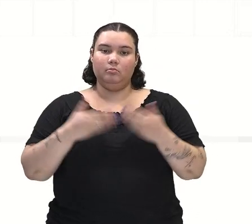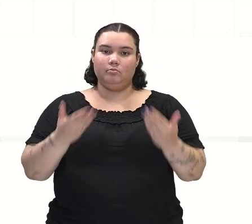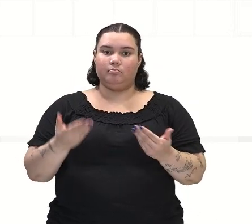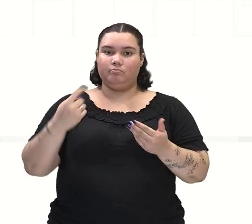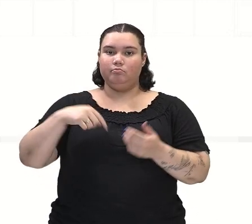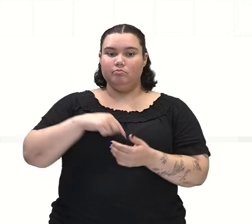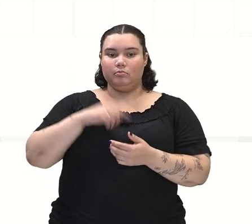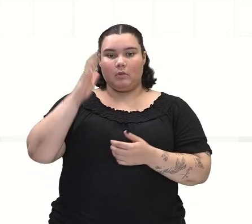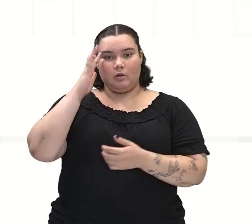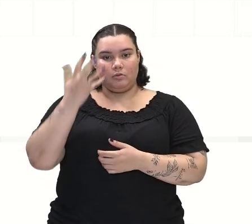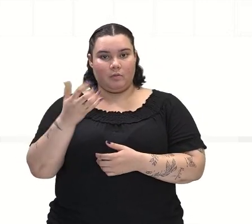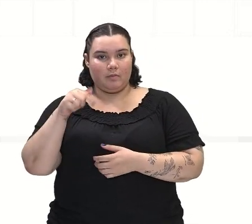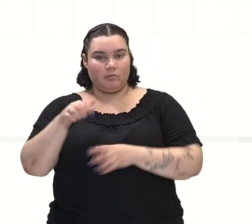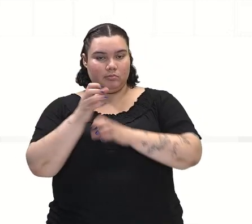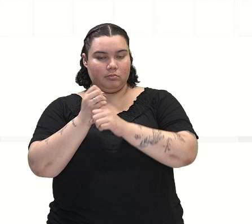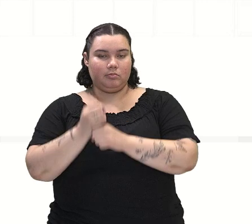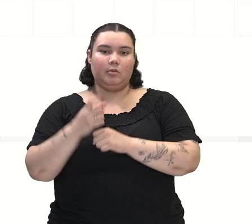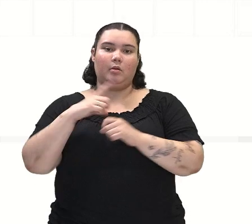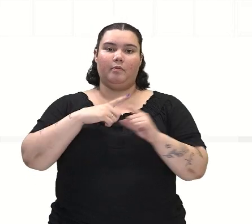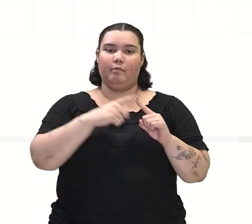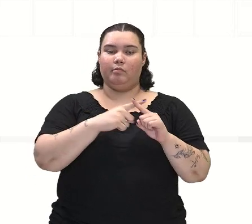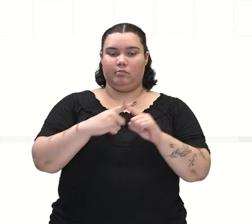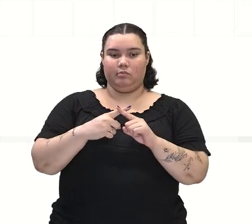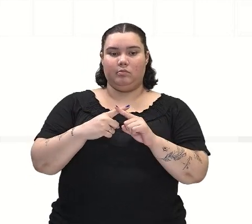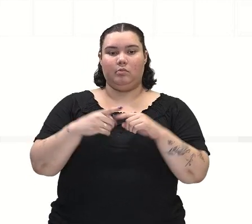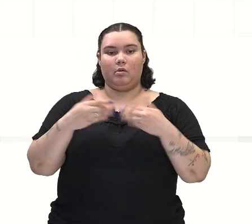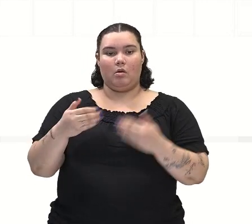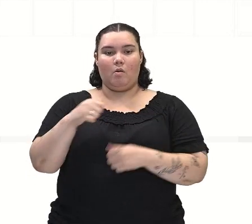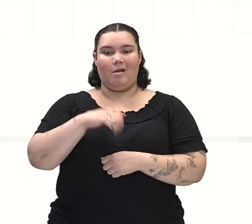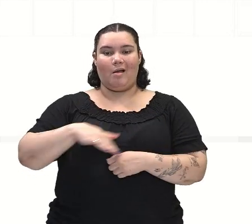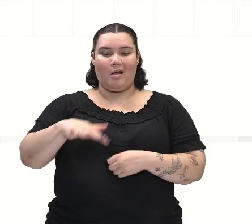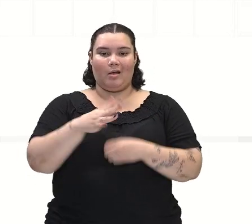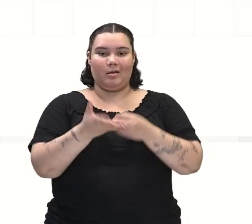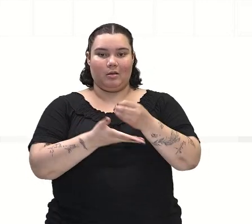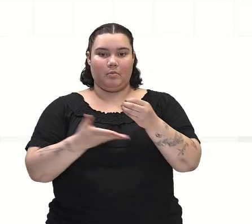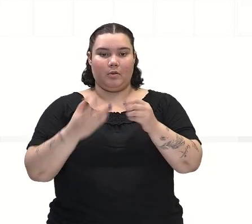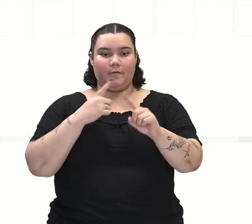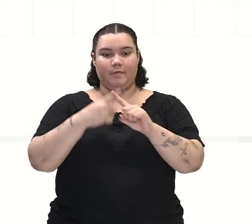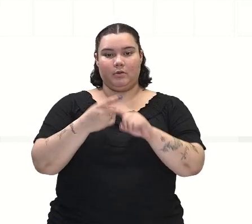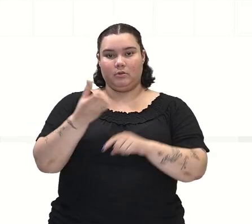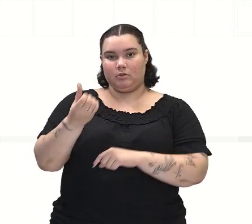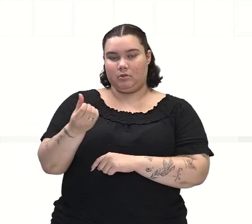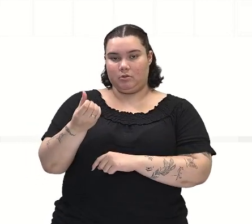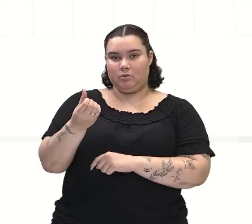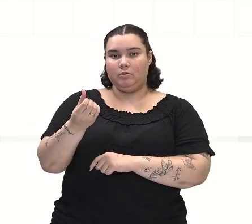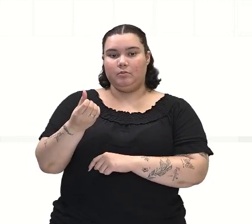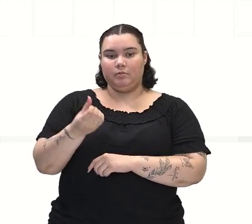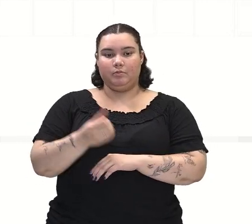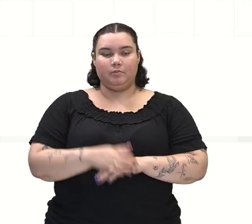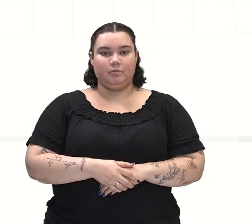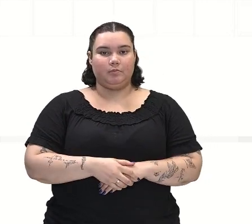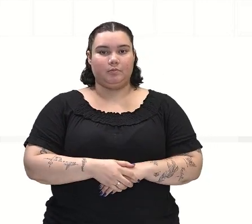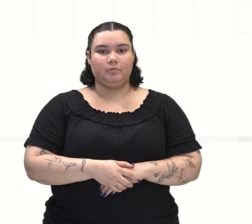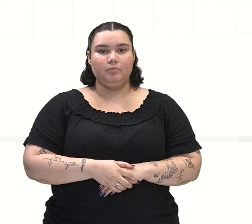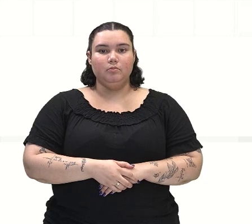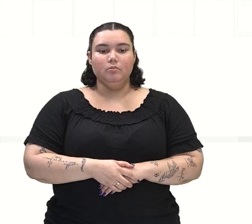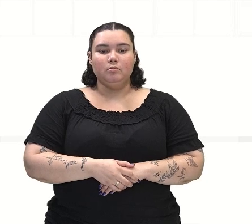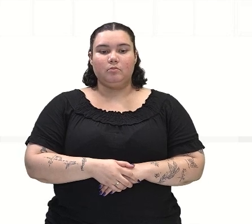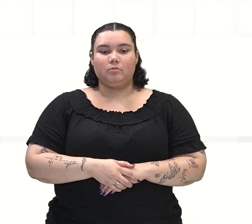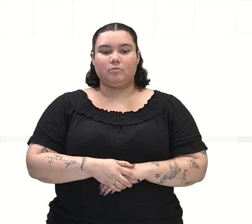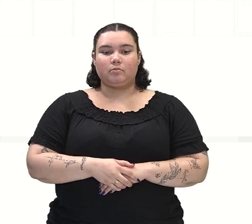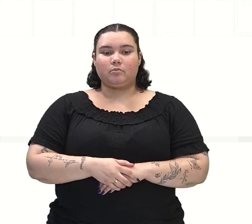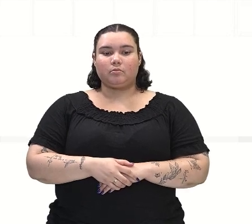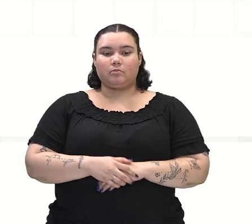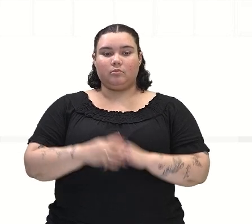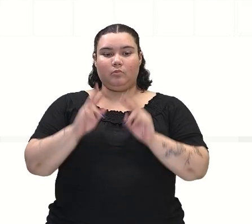aí o volume, basta eu multiplicar a área dessa base por 6 centímetros, que é a altura. Então, o